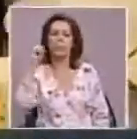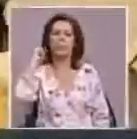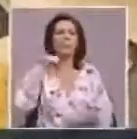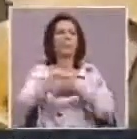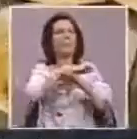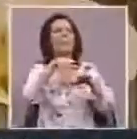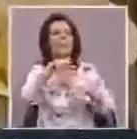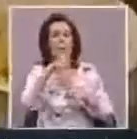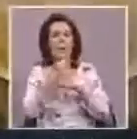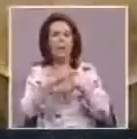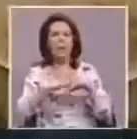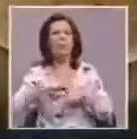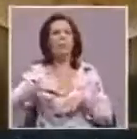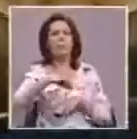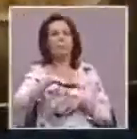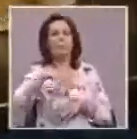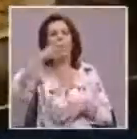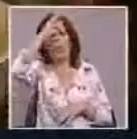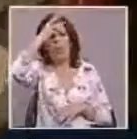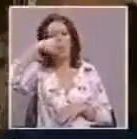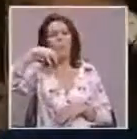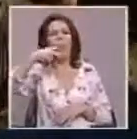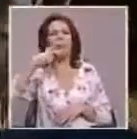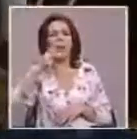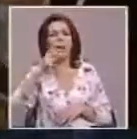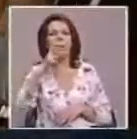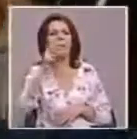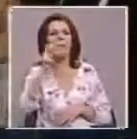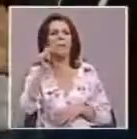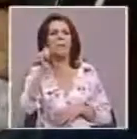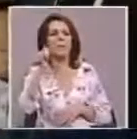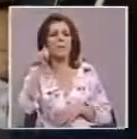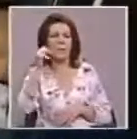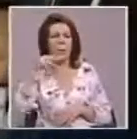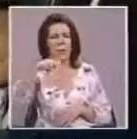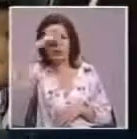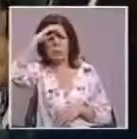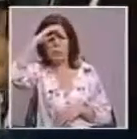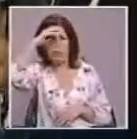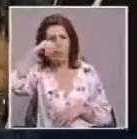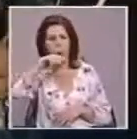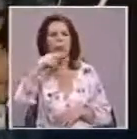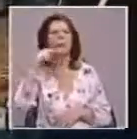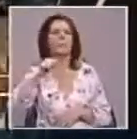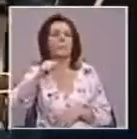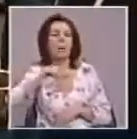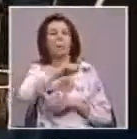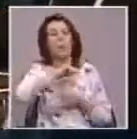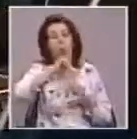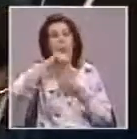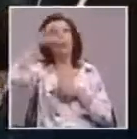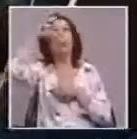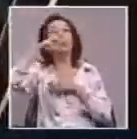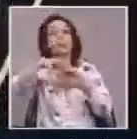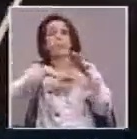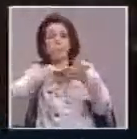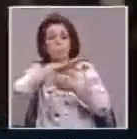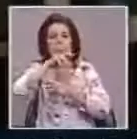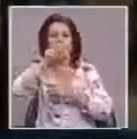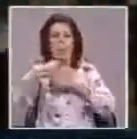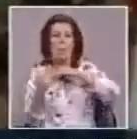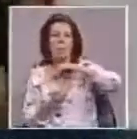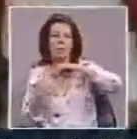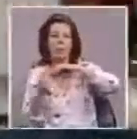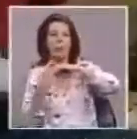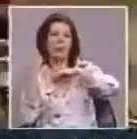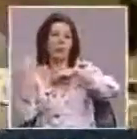produtos produzidos na zona da Póvoa de Varzim, não é verdade? Exato. Que é uma das zonas onde realmente, para além de catástrofes, de vez em quando passam alguns estufões